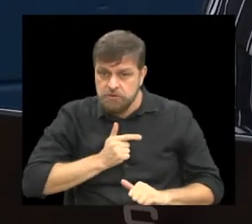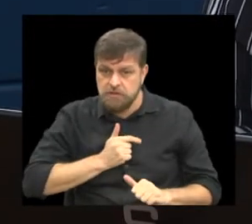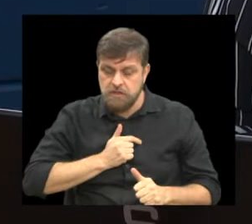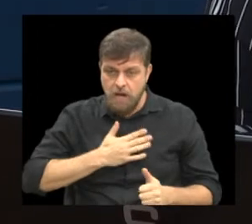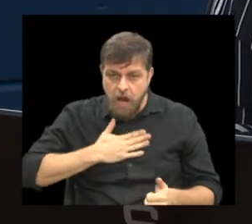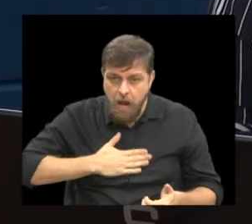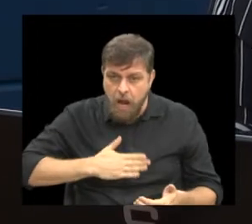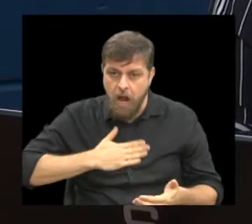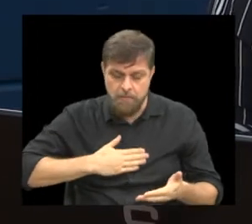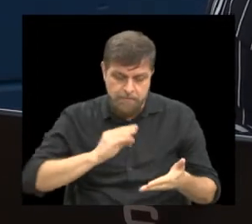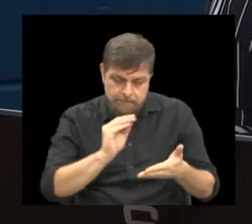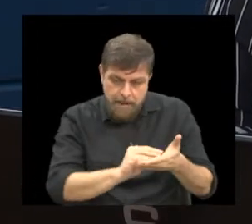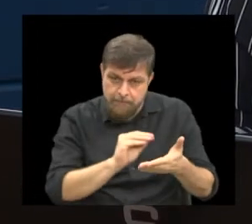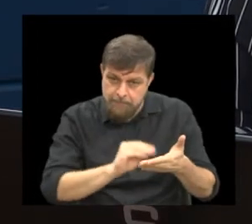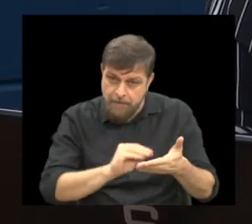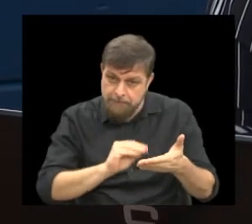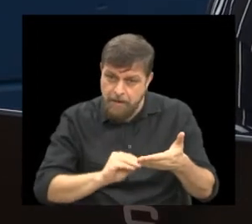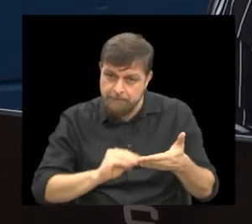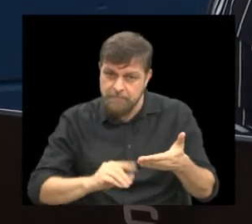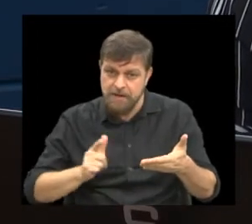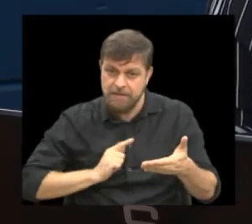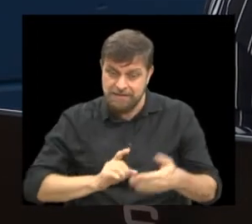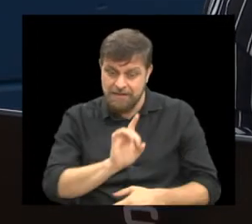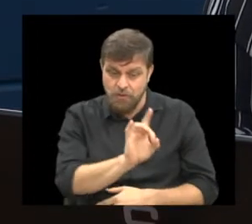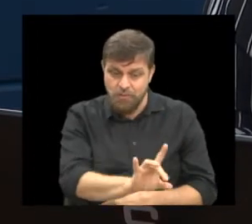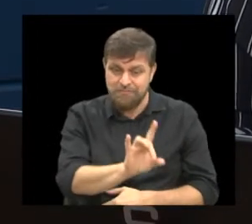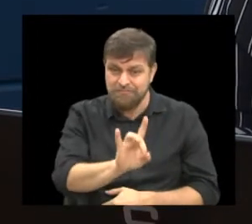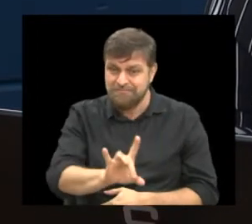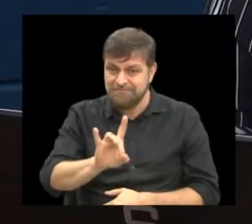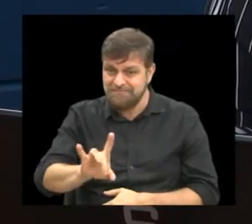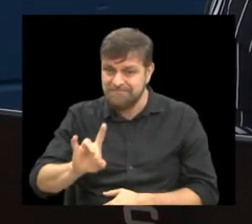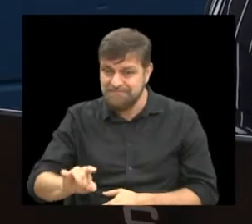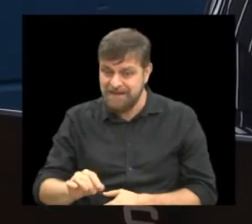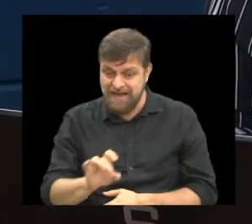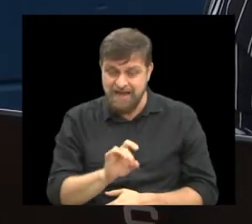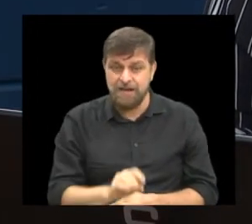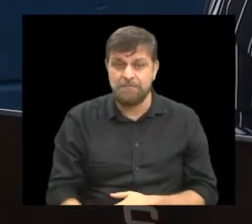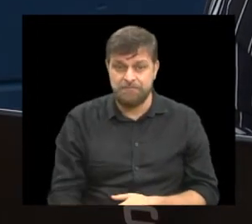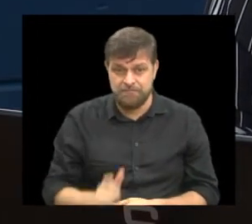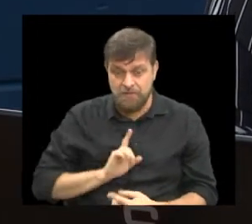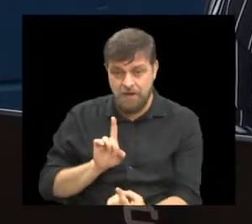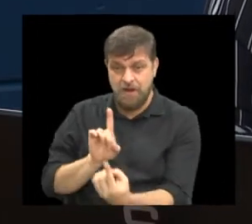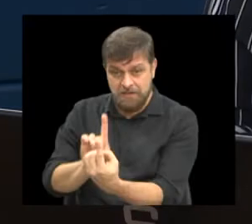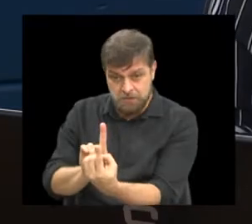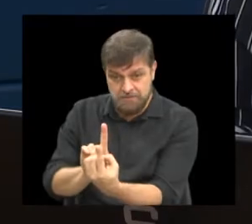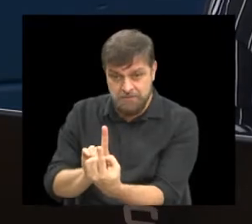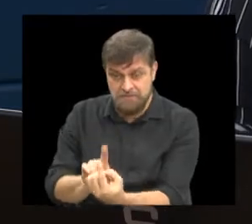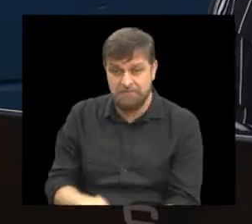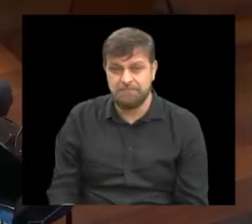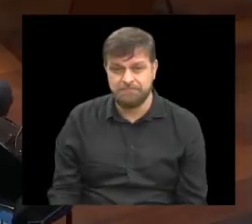lentificado e praticamente diferenciado um a um plano individual de atendimento.